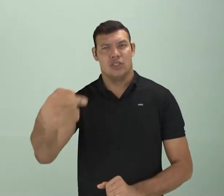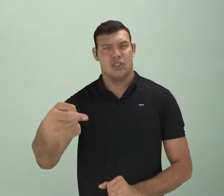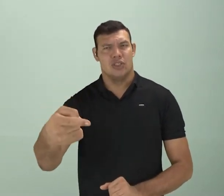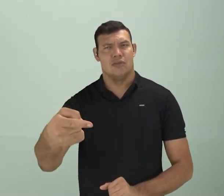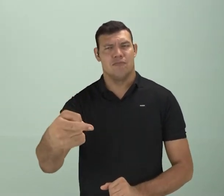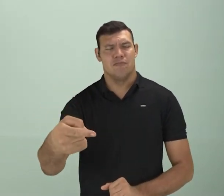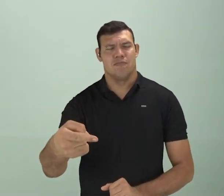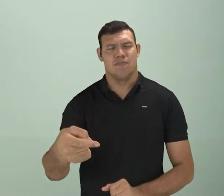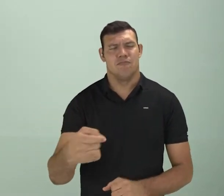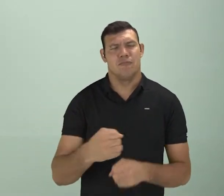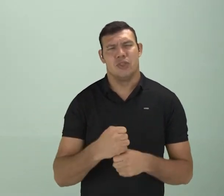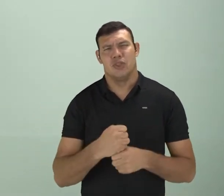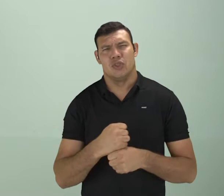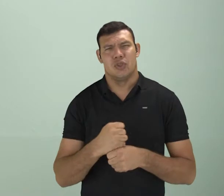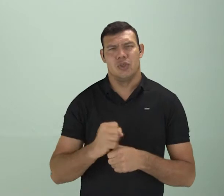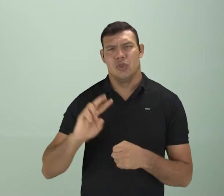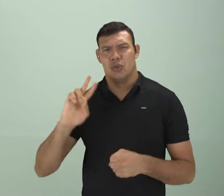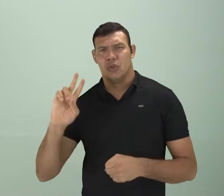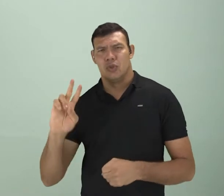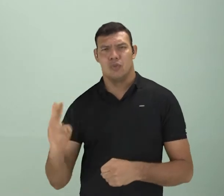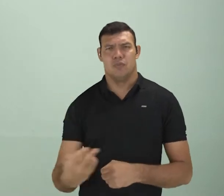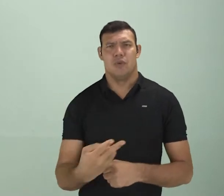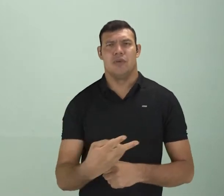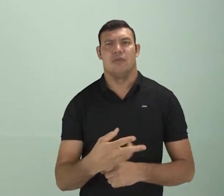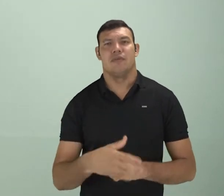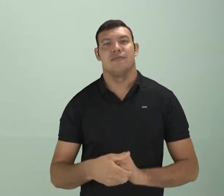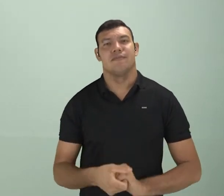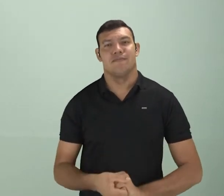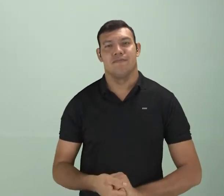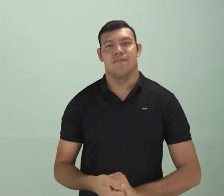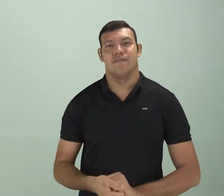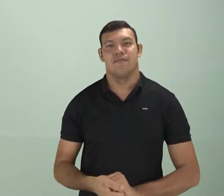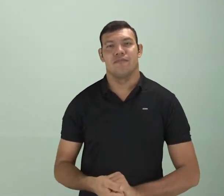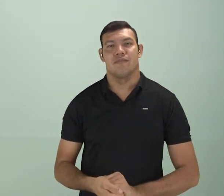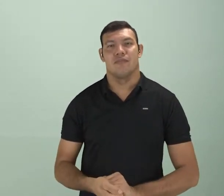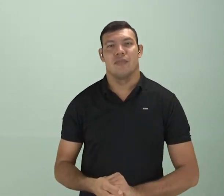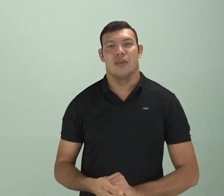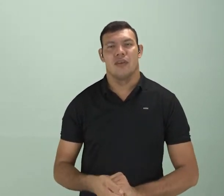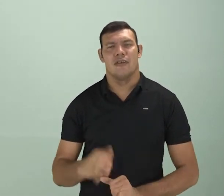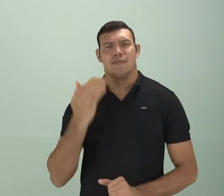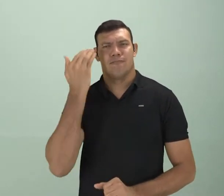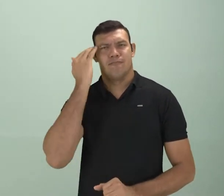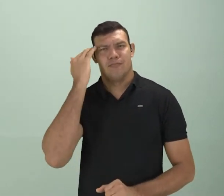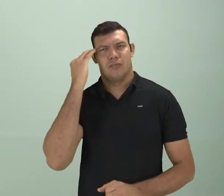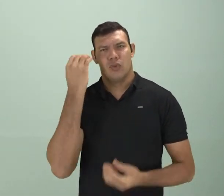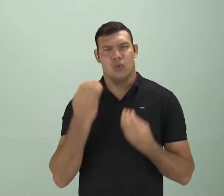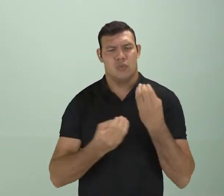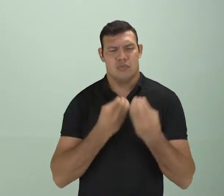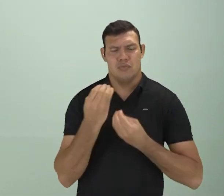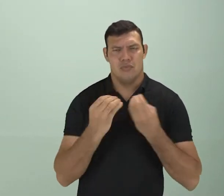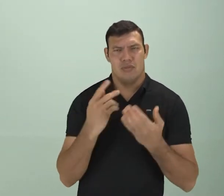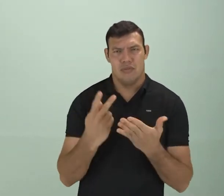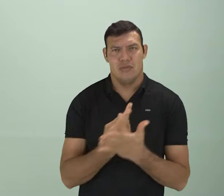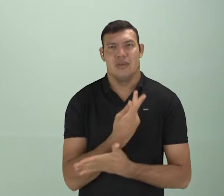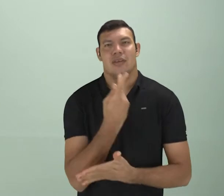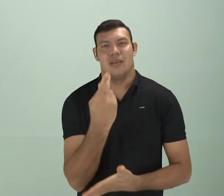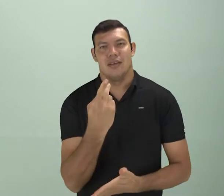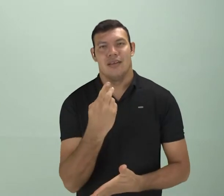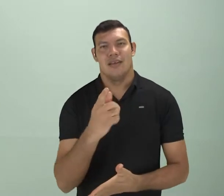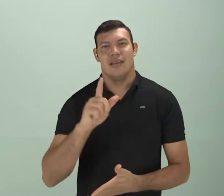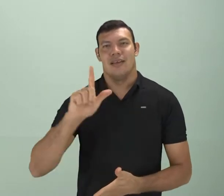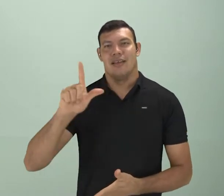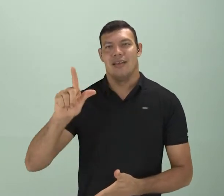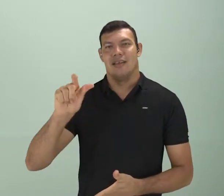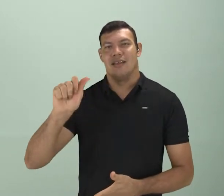de uns dois mil anos a gente entendeu e hoje a gente entende melhor como é que se funciona mais galileu galilei lá